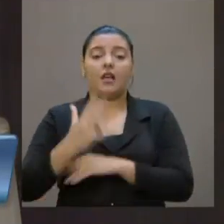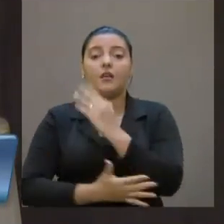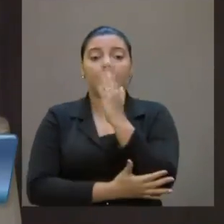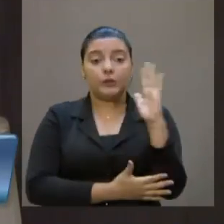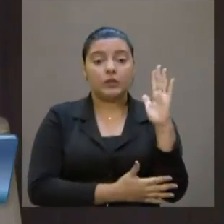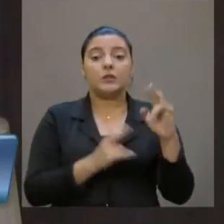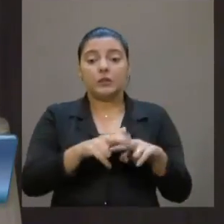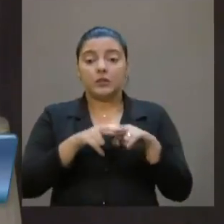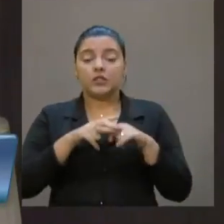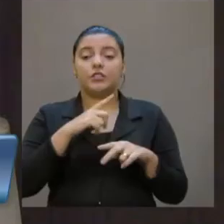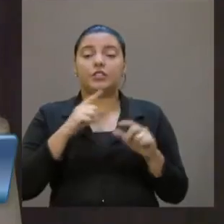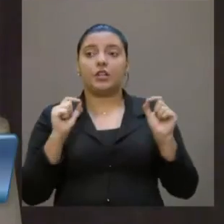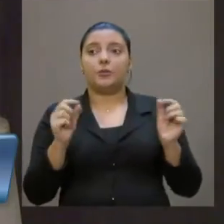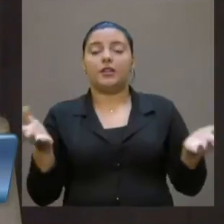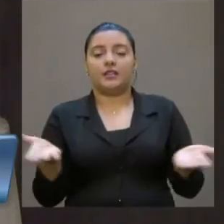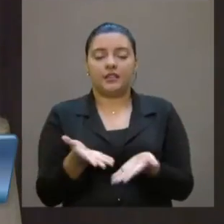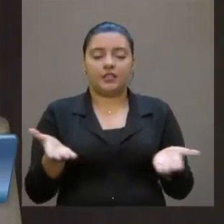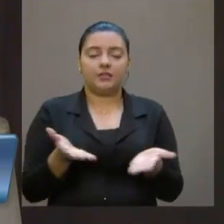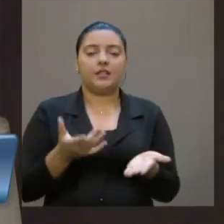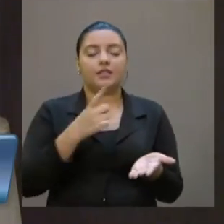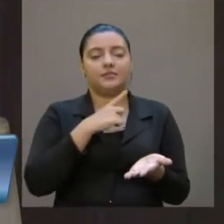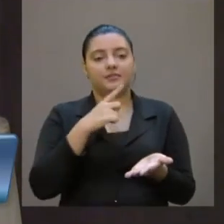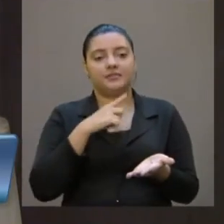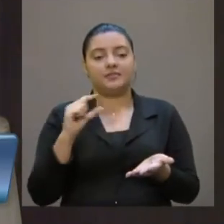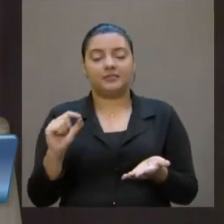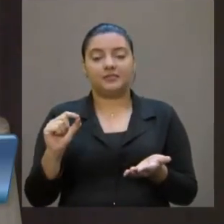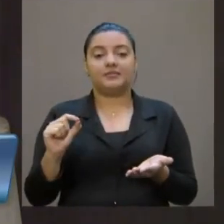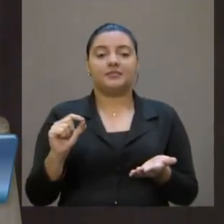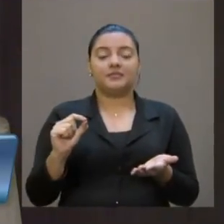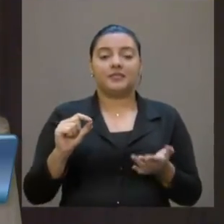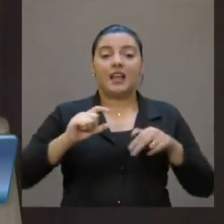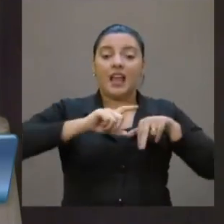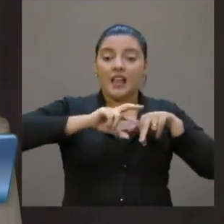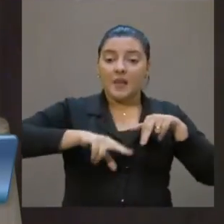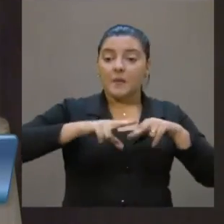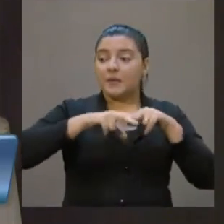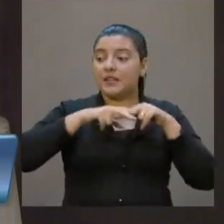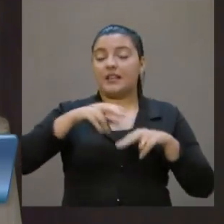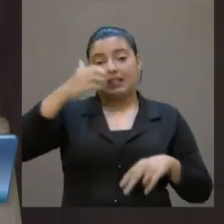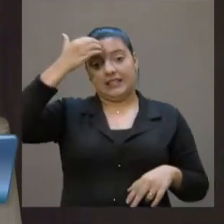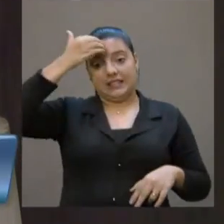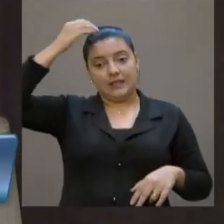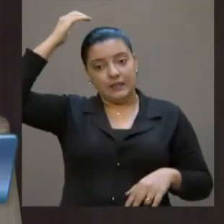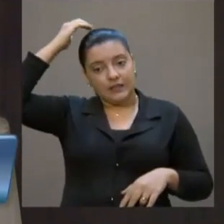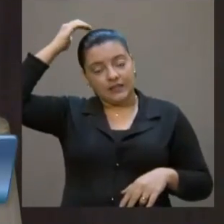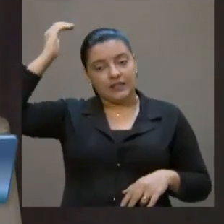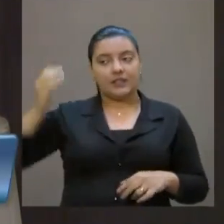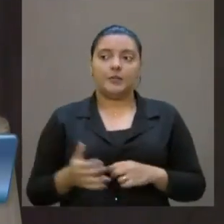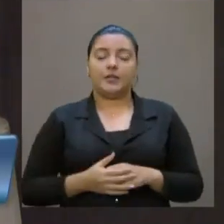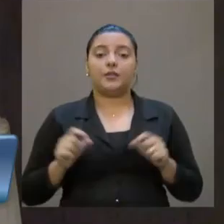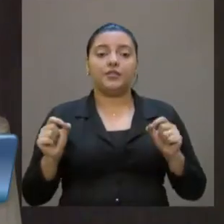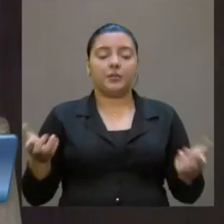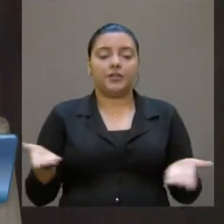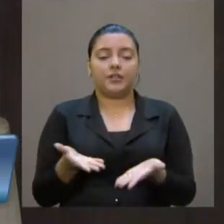Isso transcende nossas diferenças ideológicas. A deputada Silvana falou isso. Não é uma